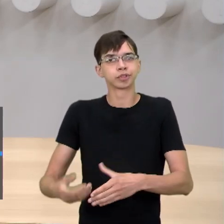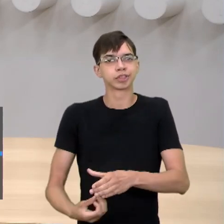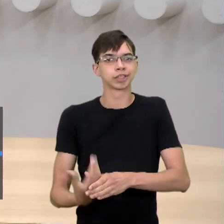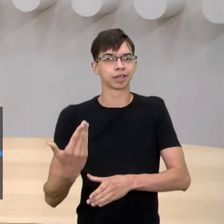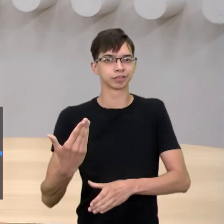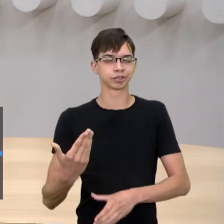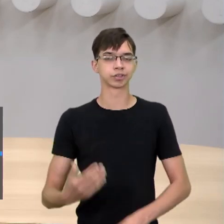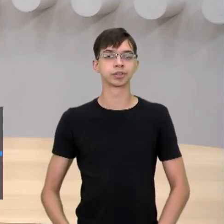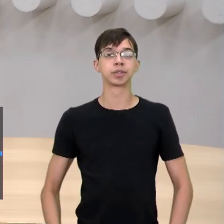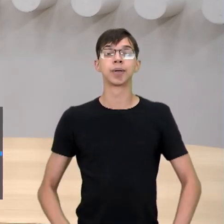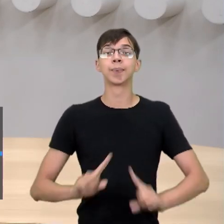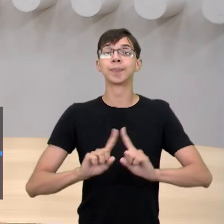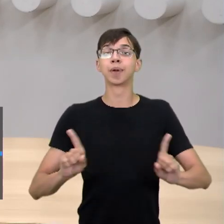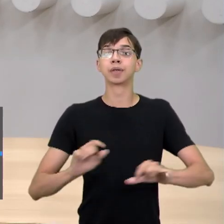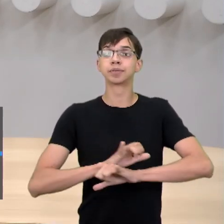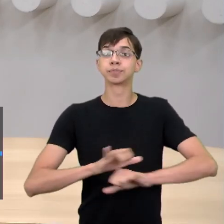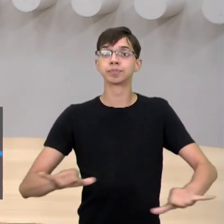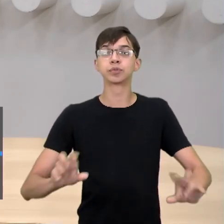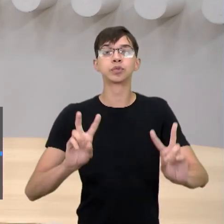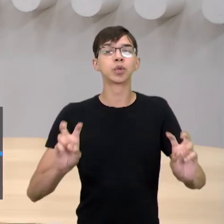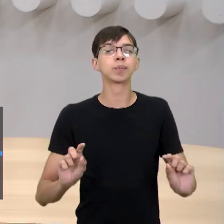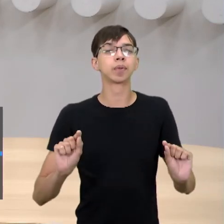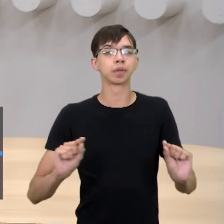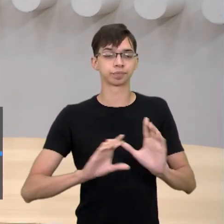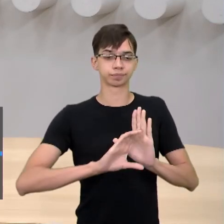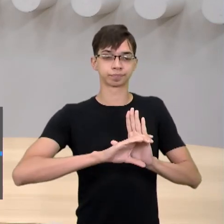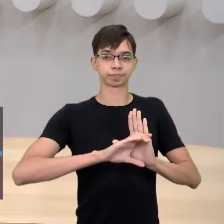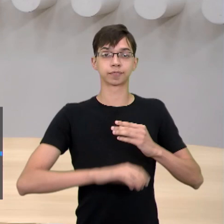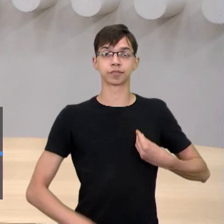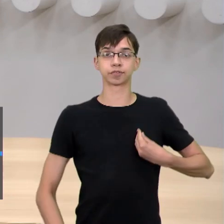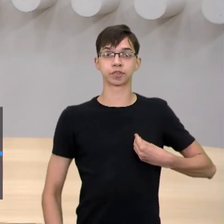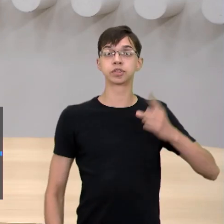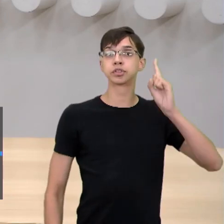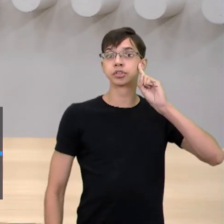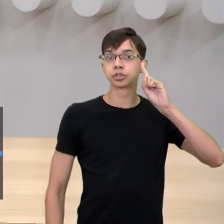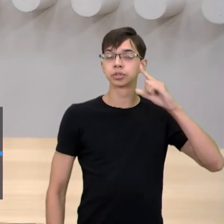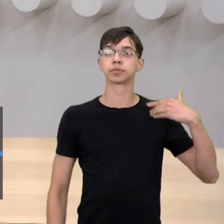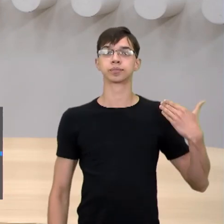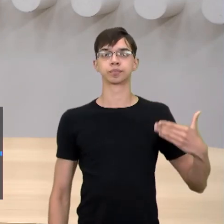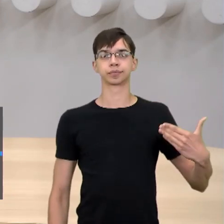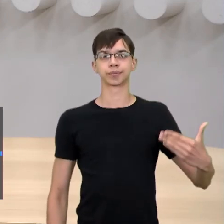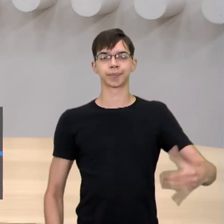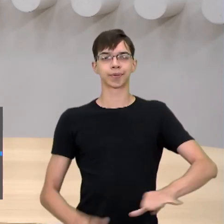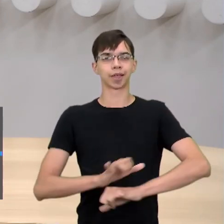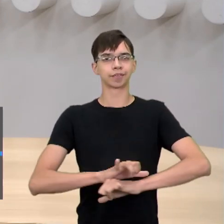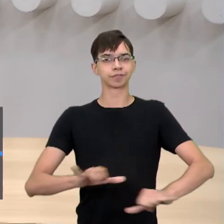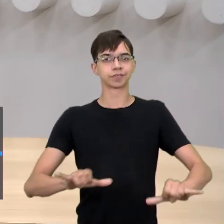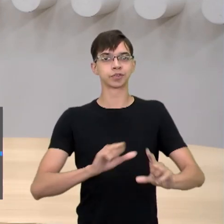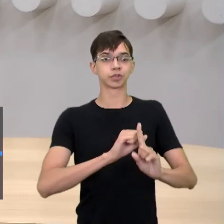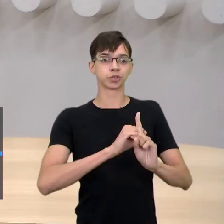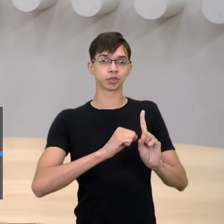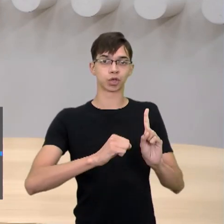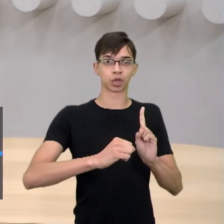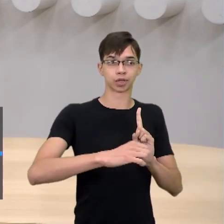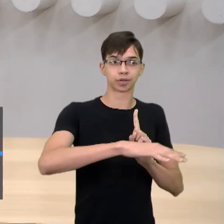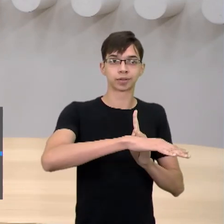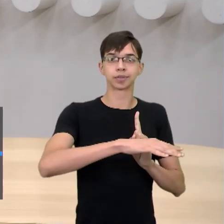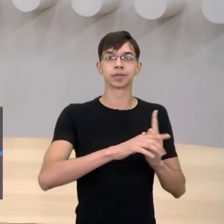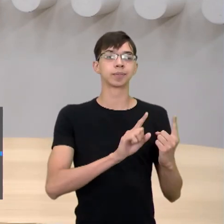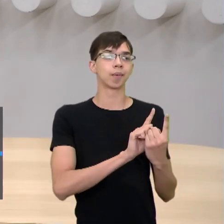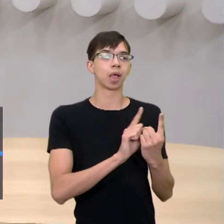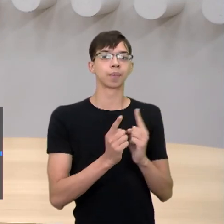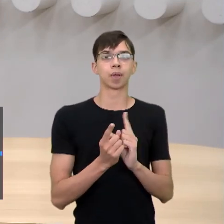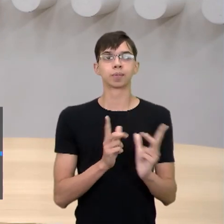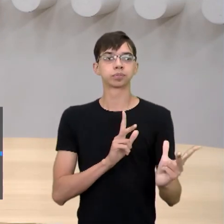na verdade, a gente vive elas todos os dias. Quando a gente fala de socialização, a gente está falando de algo que está